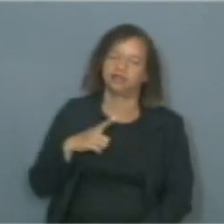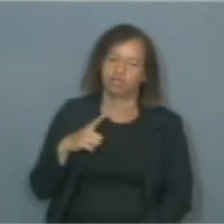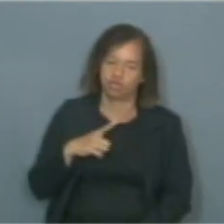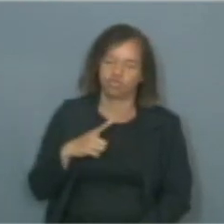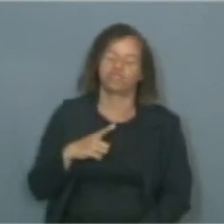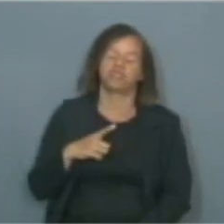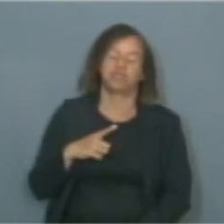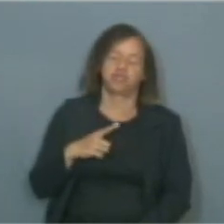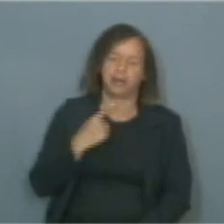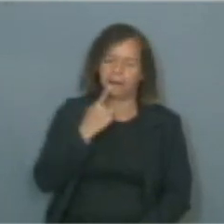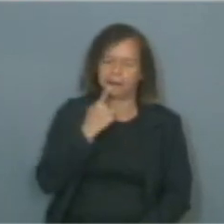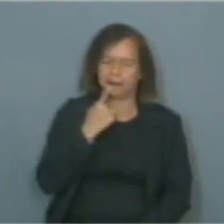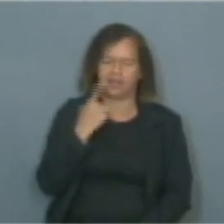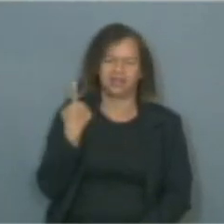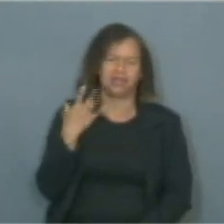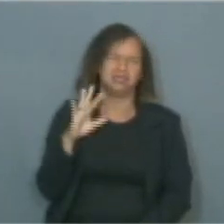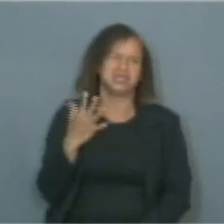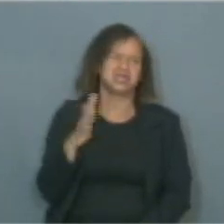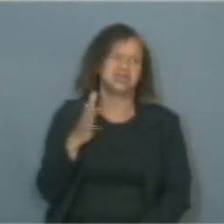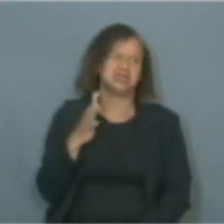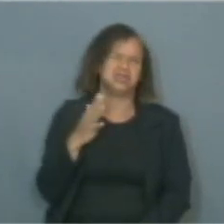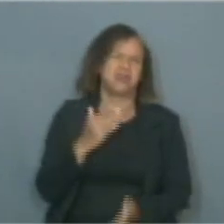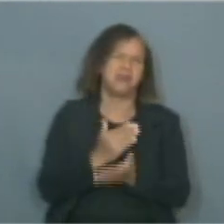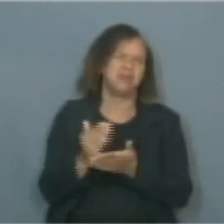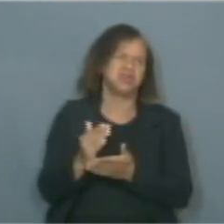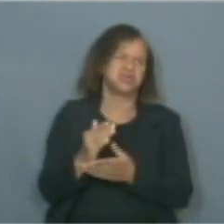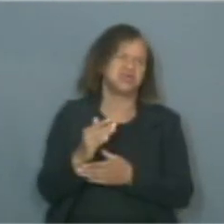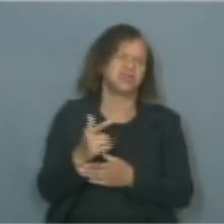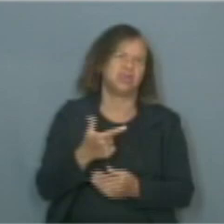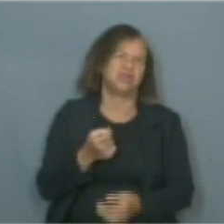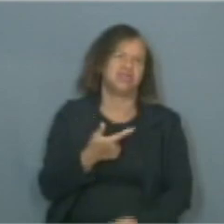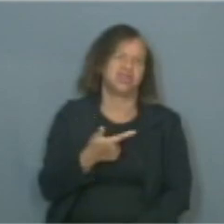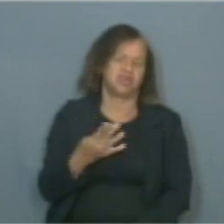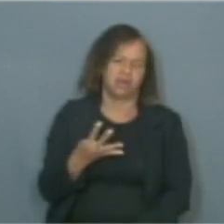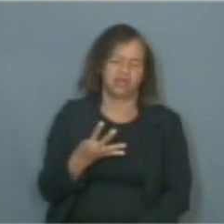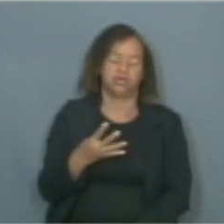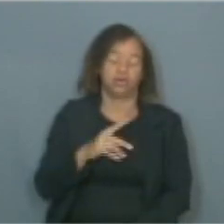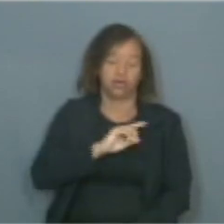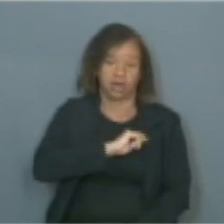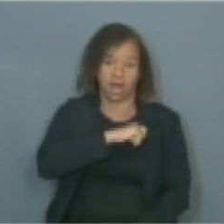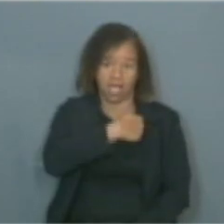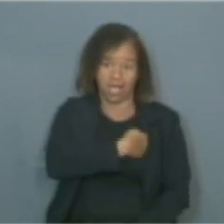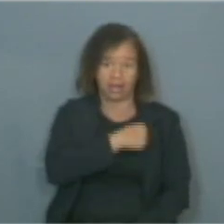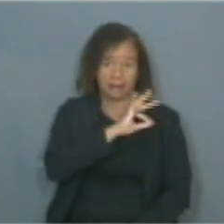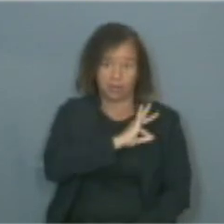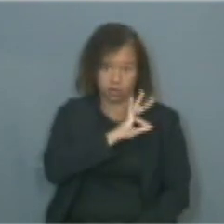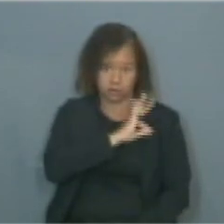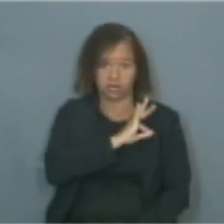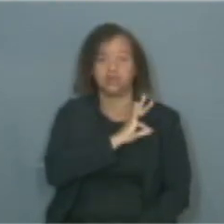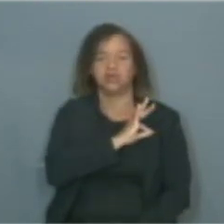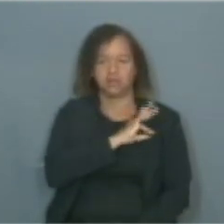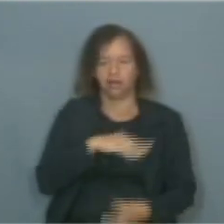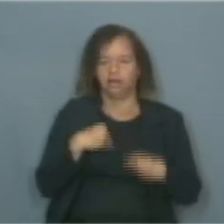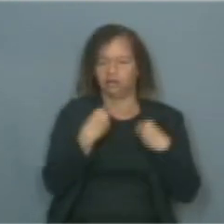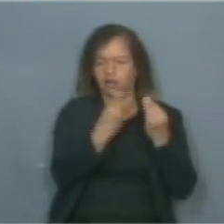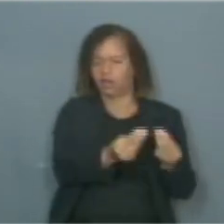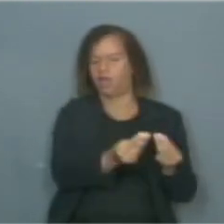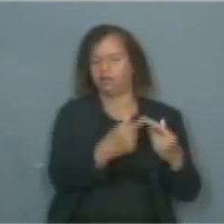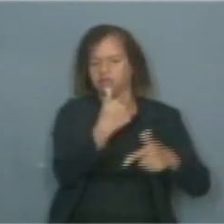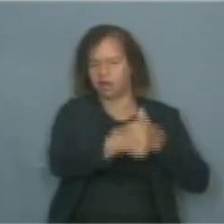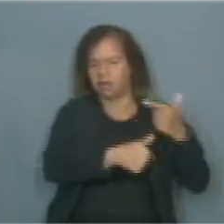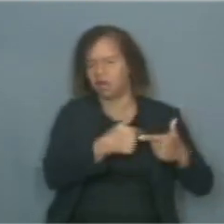que recentemente, acho que início do ano, os delegados de polícia entregaram os seus